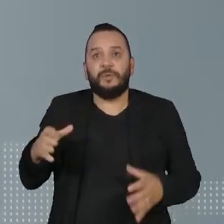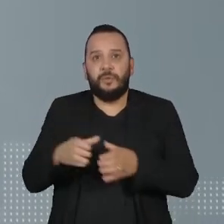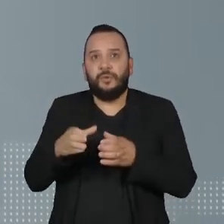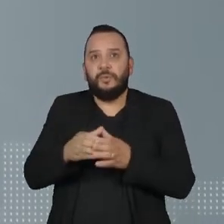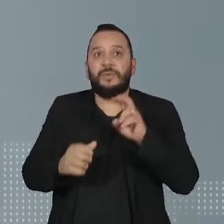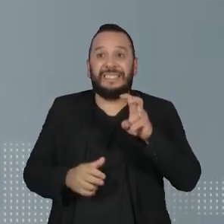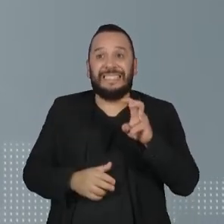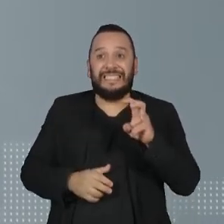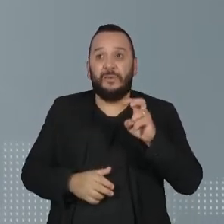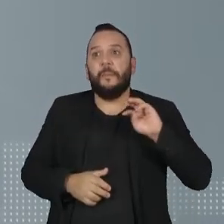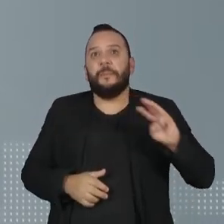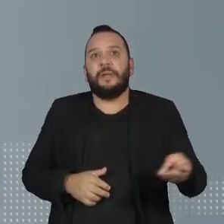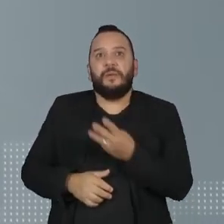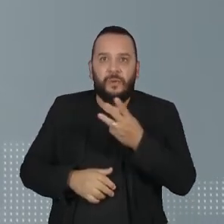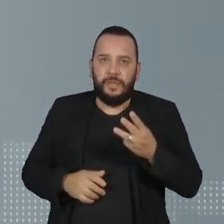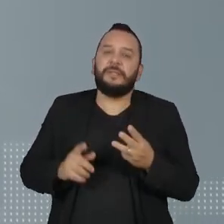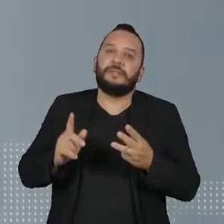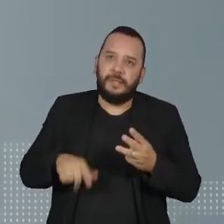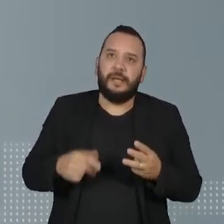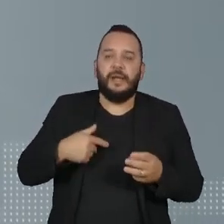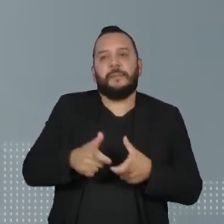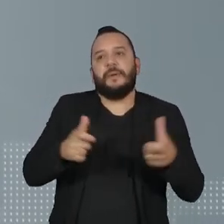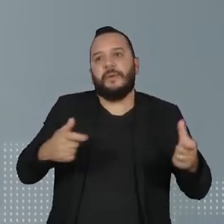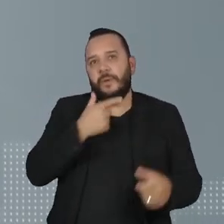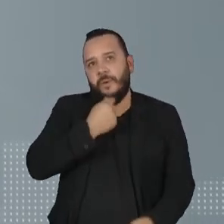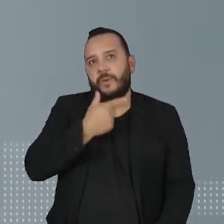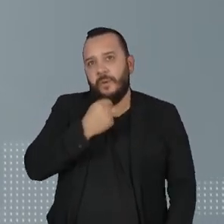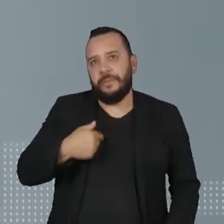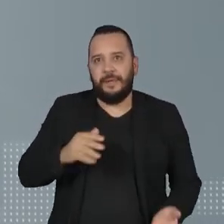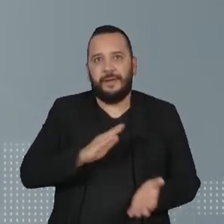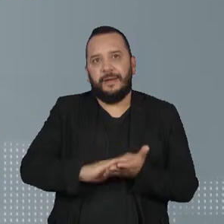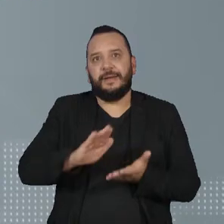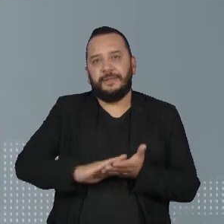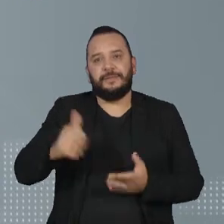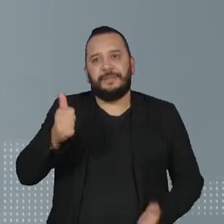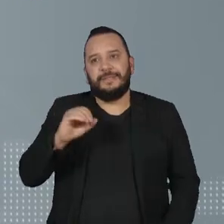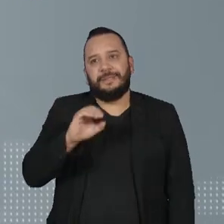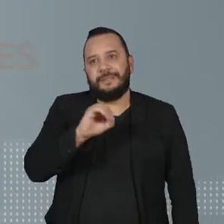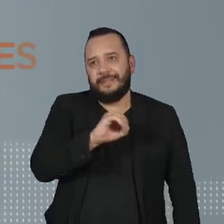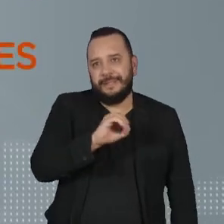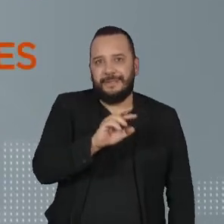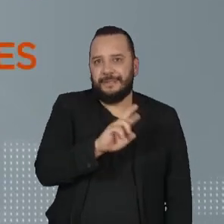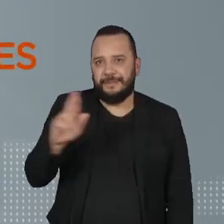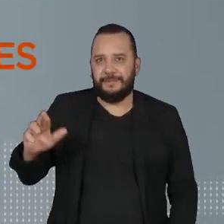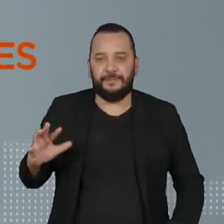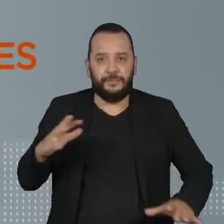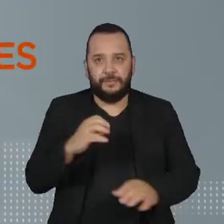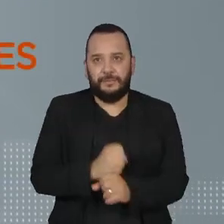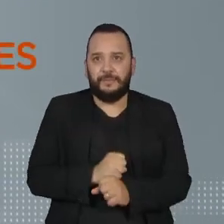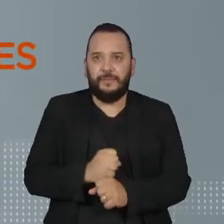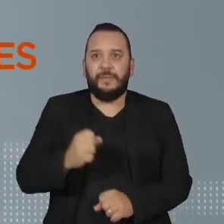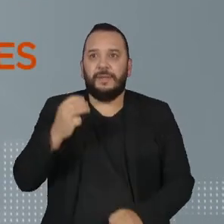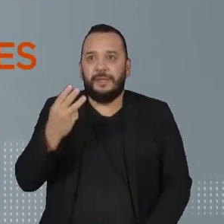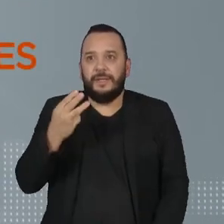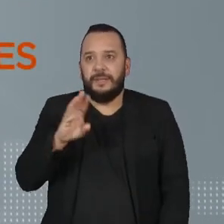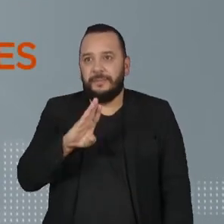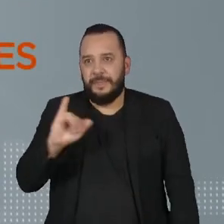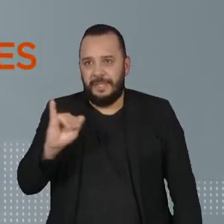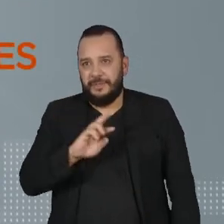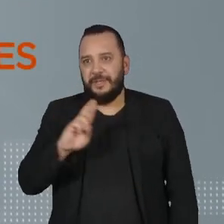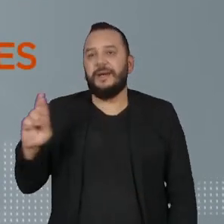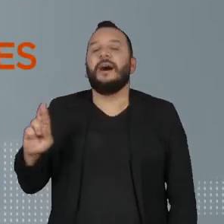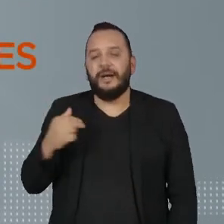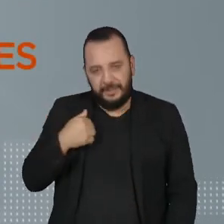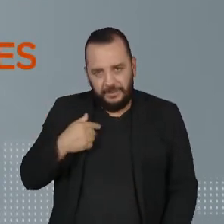A maioria é de chefes de família. O gasto médio foi de R$ 100. No total, são 3 bilhões de